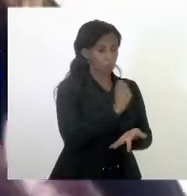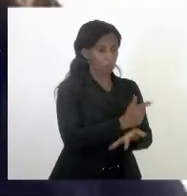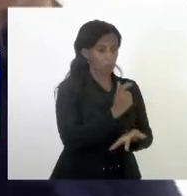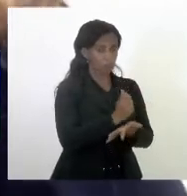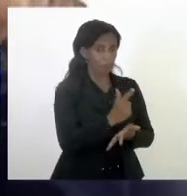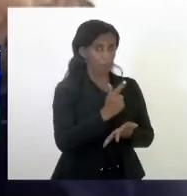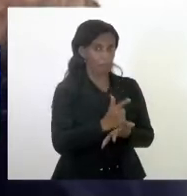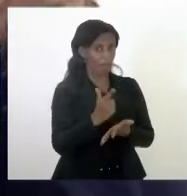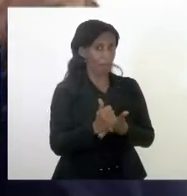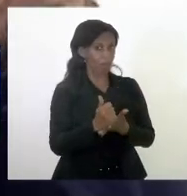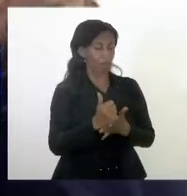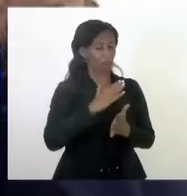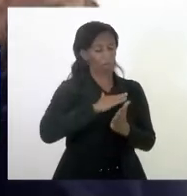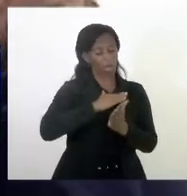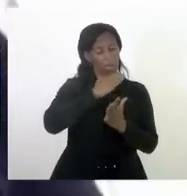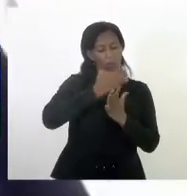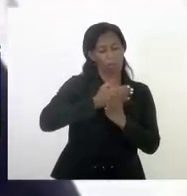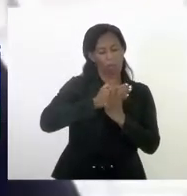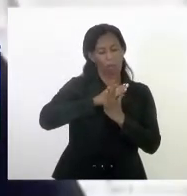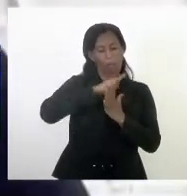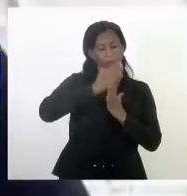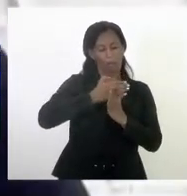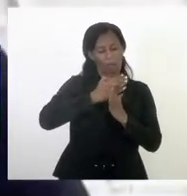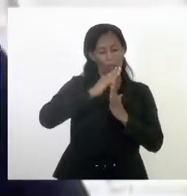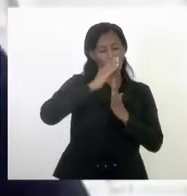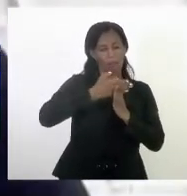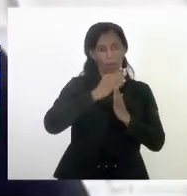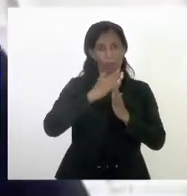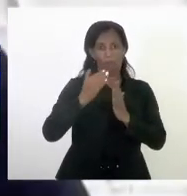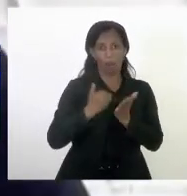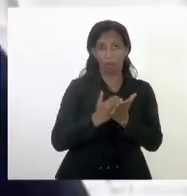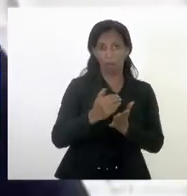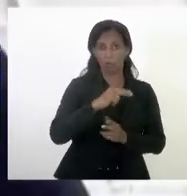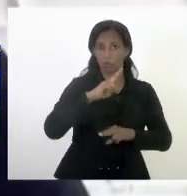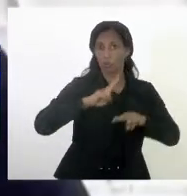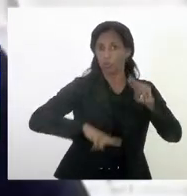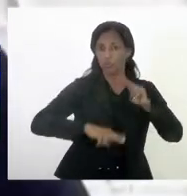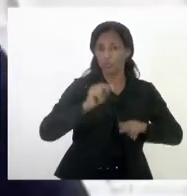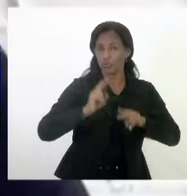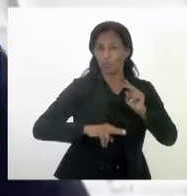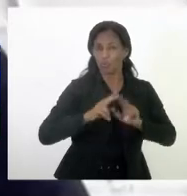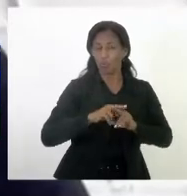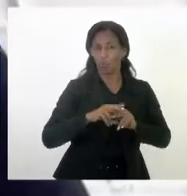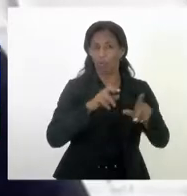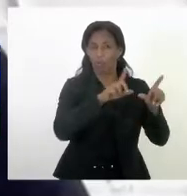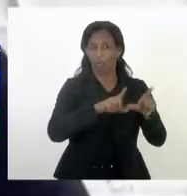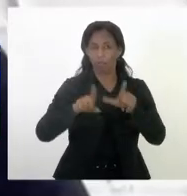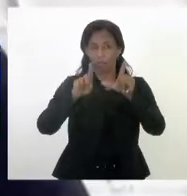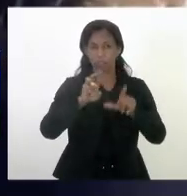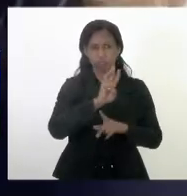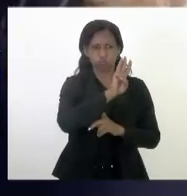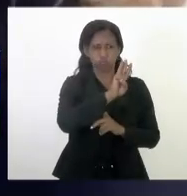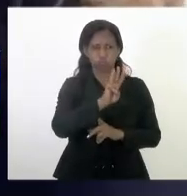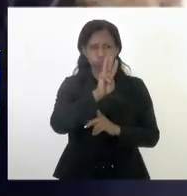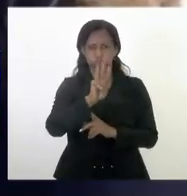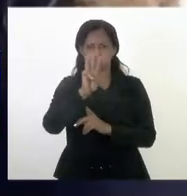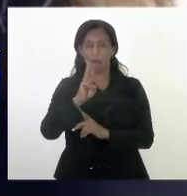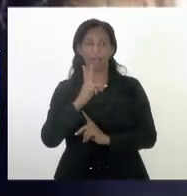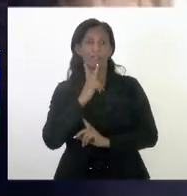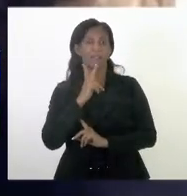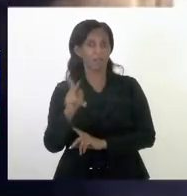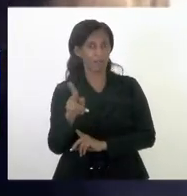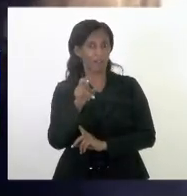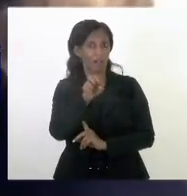bem parcialmente, agora em junho. Na aba que tem no site sobre o Auxílio Supera